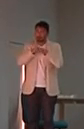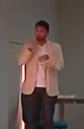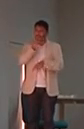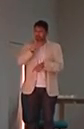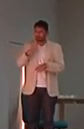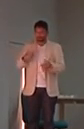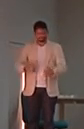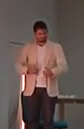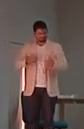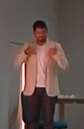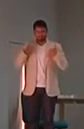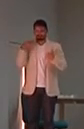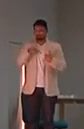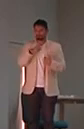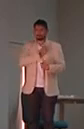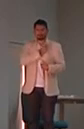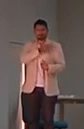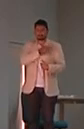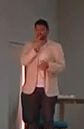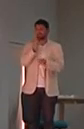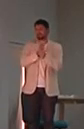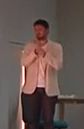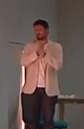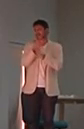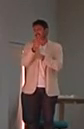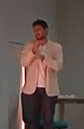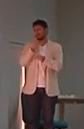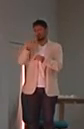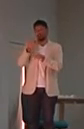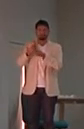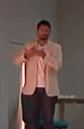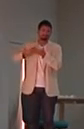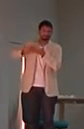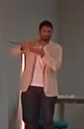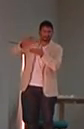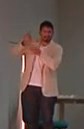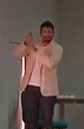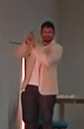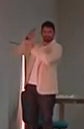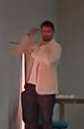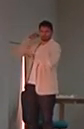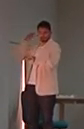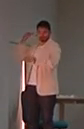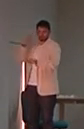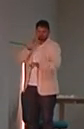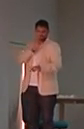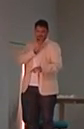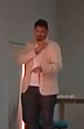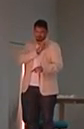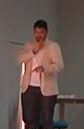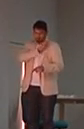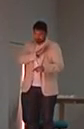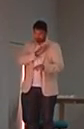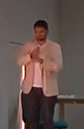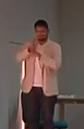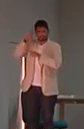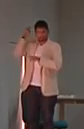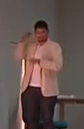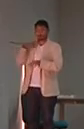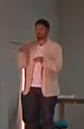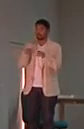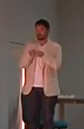IFPE há 30 anos, desde os tempos da antiga Escola Técnica Federal de Pernambuco, no qual também fui